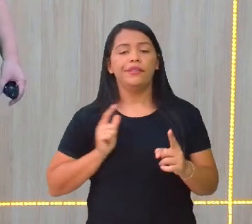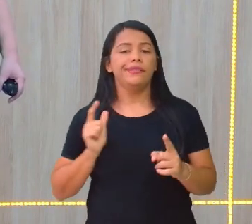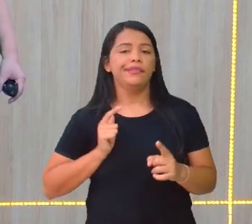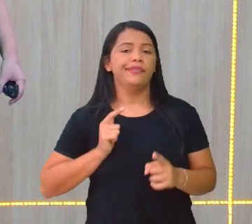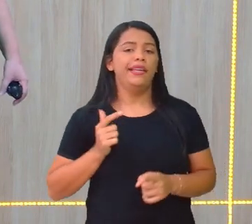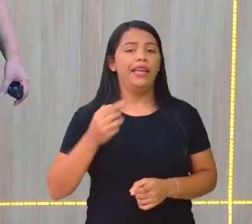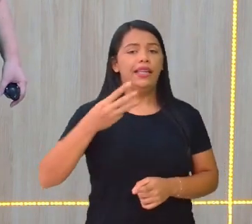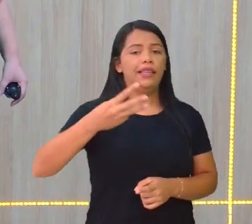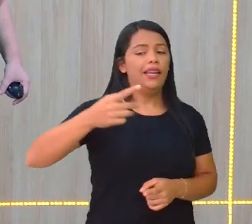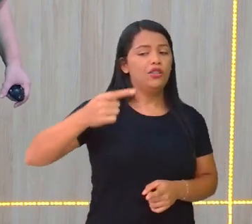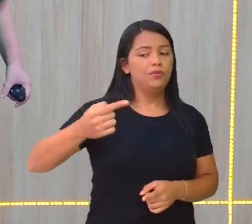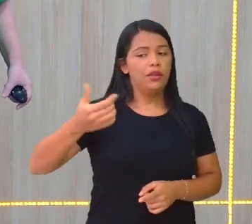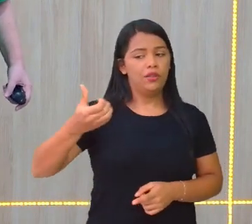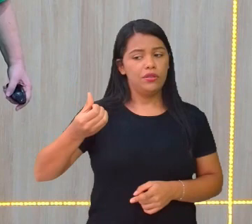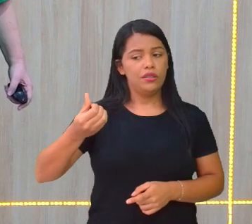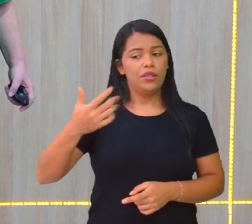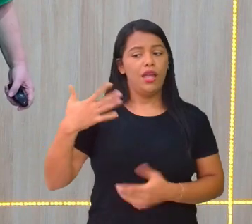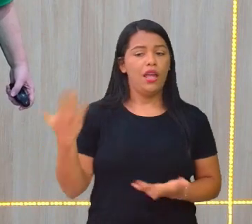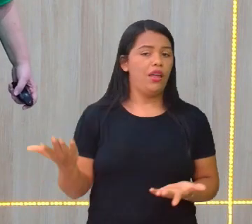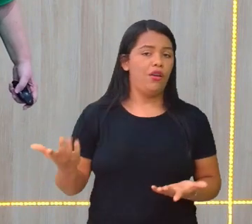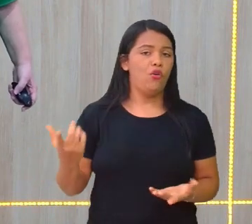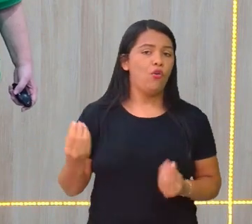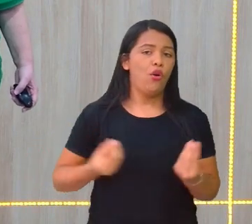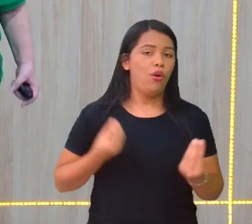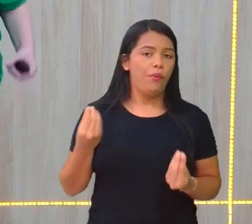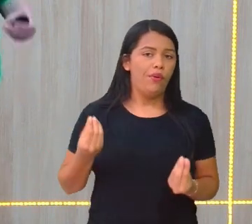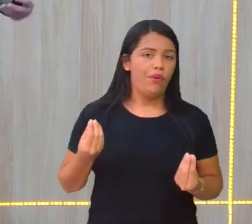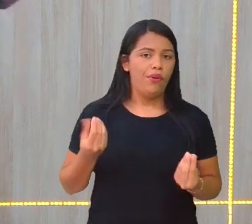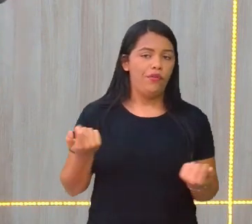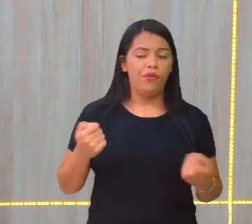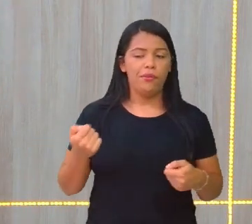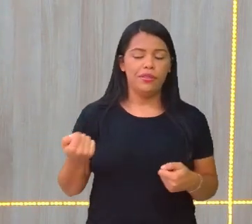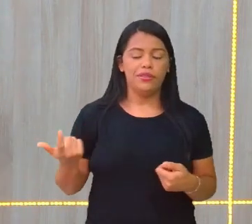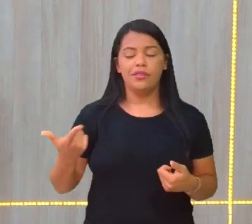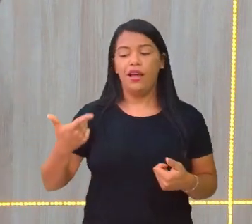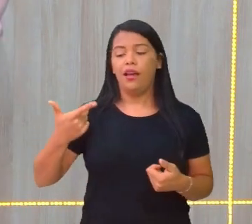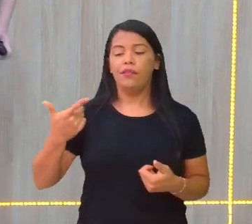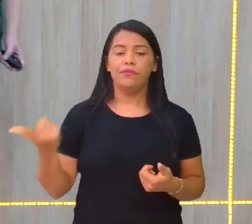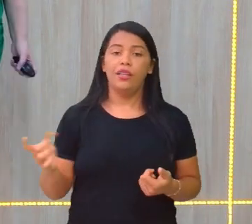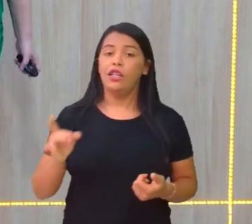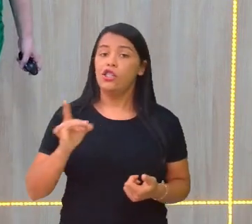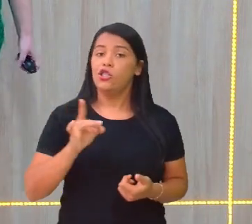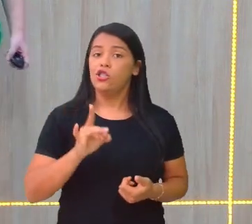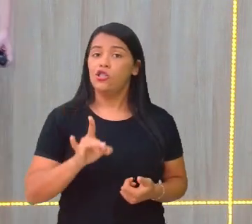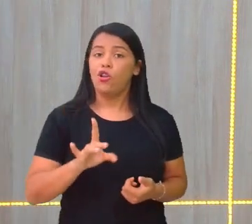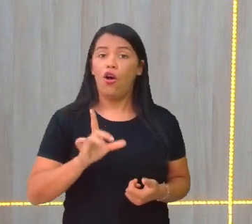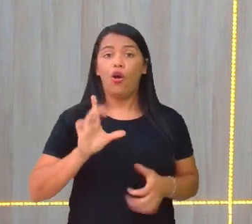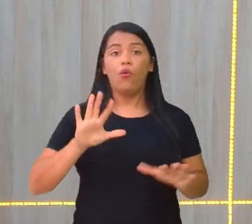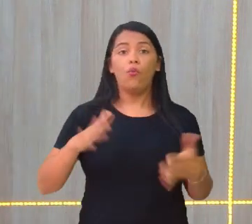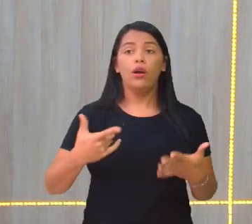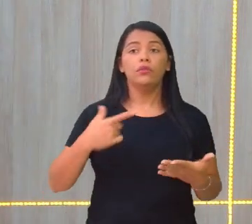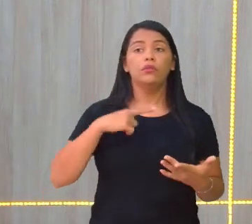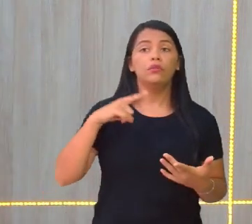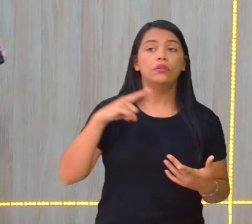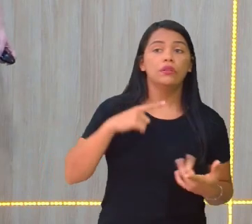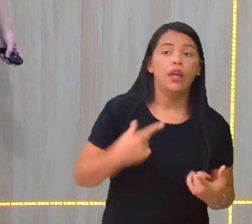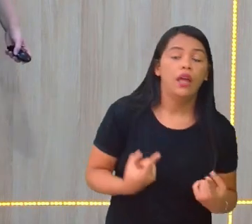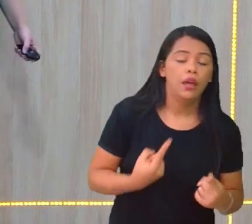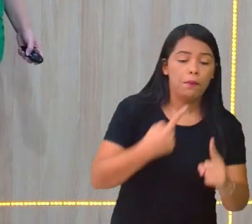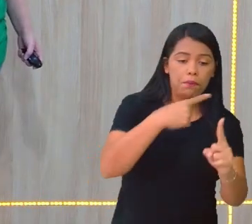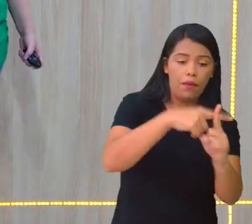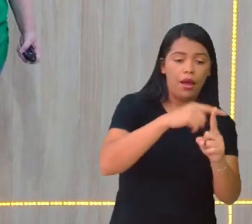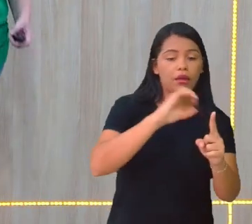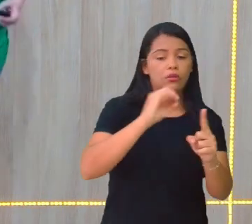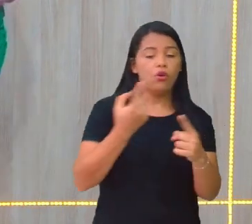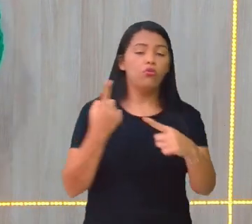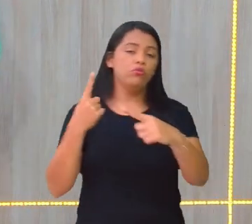tirar 6, eu vou ficar devendo 3. Então, é só na soma, comutatividade é só na soma